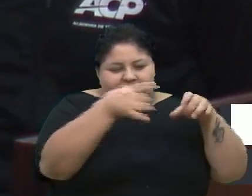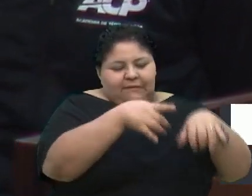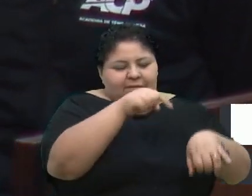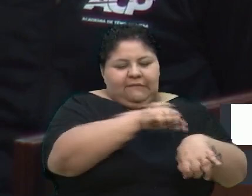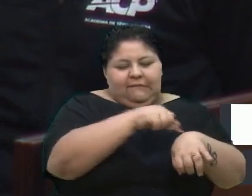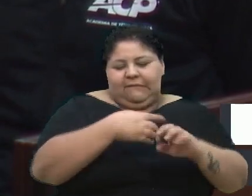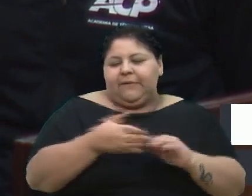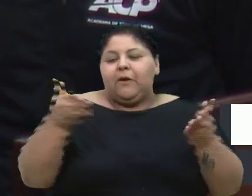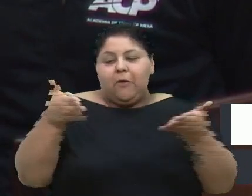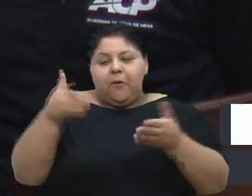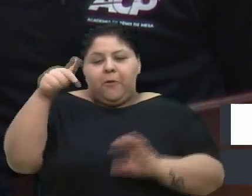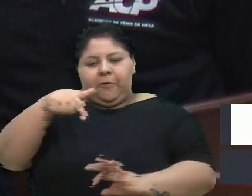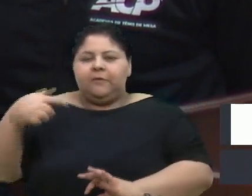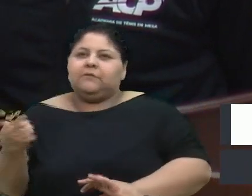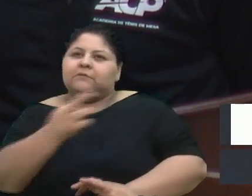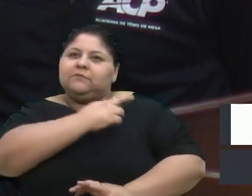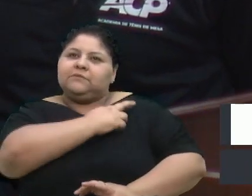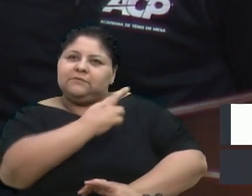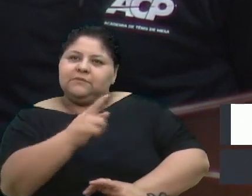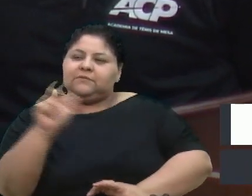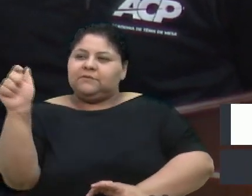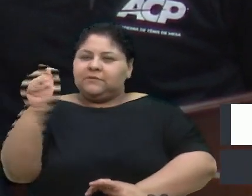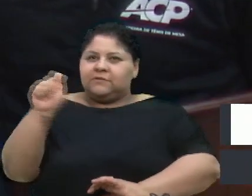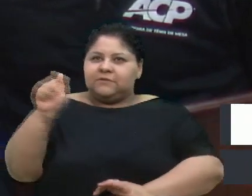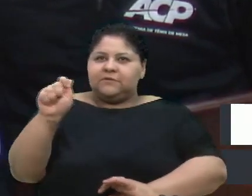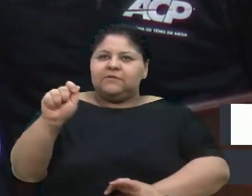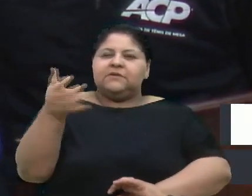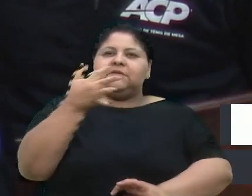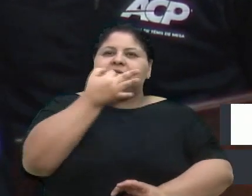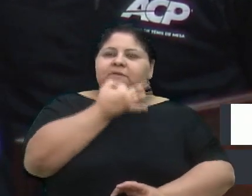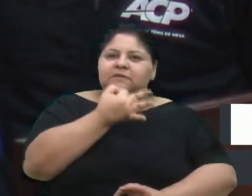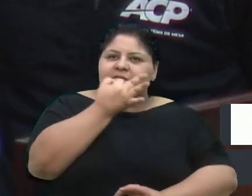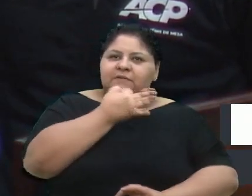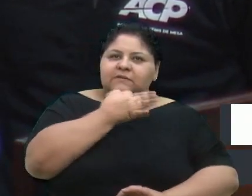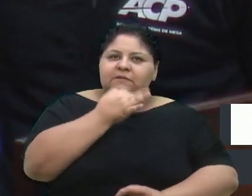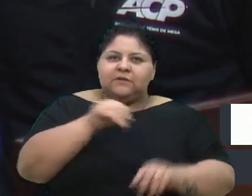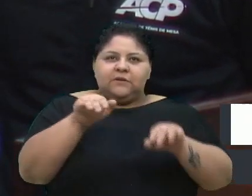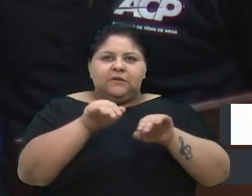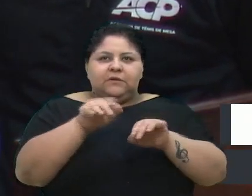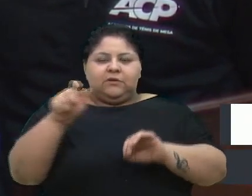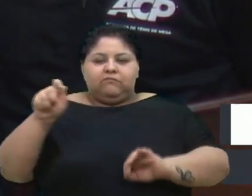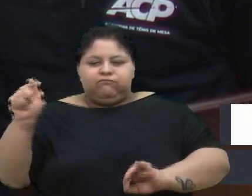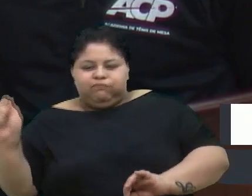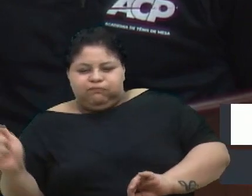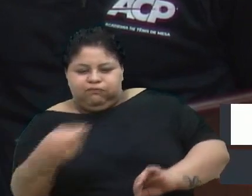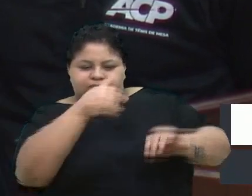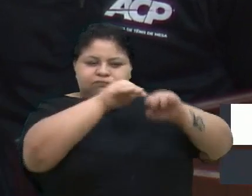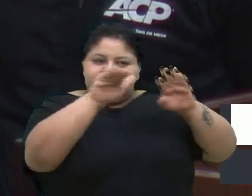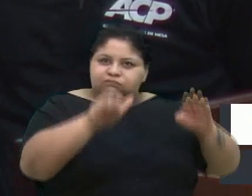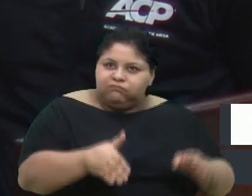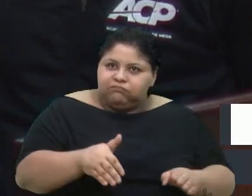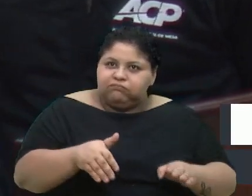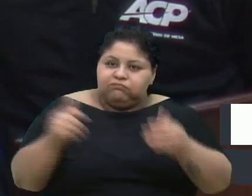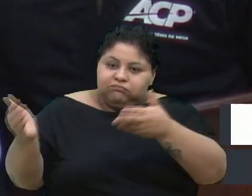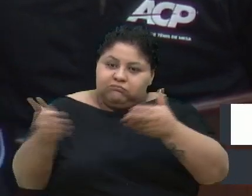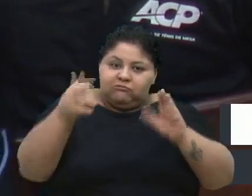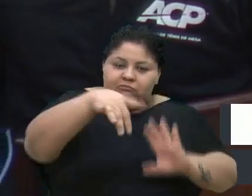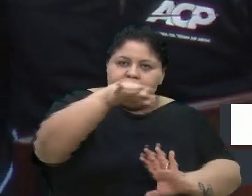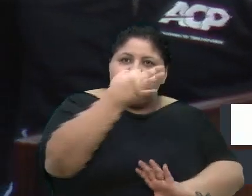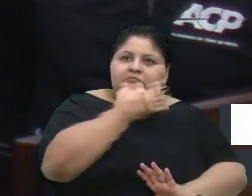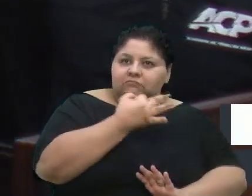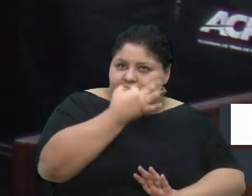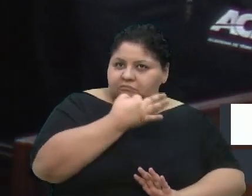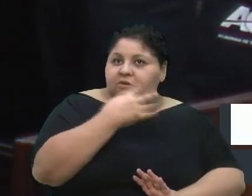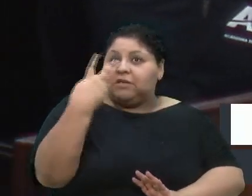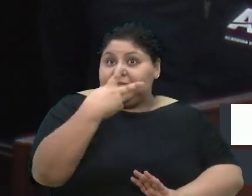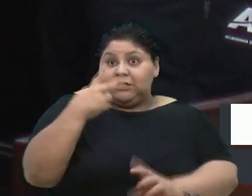hoje estamos aqui representando então a Associação Caxiense de Tênis de Mesa. E estamos trazendo para Caxias do Sul, pelo